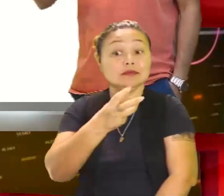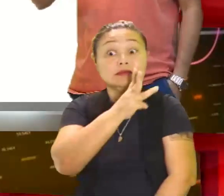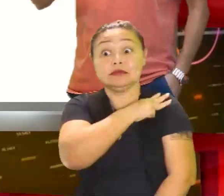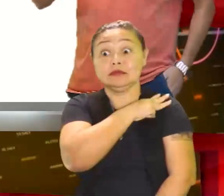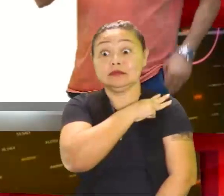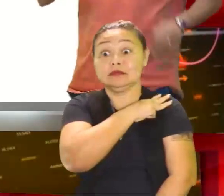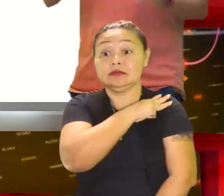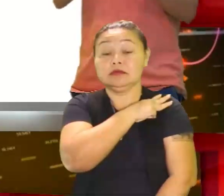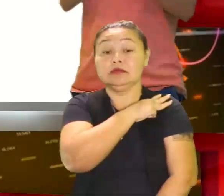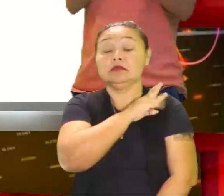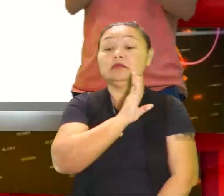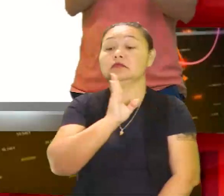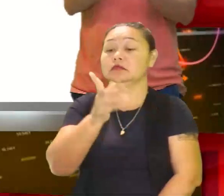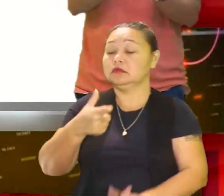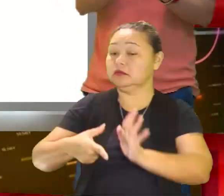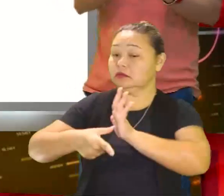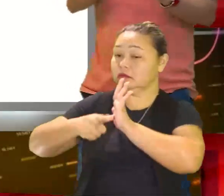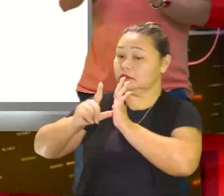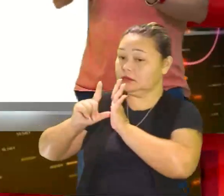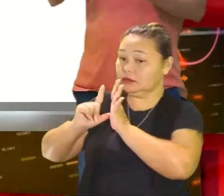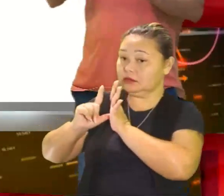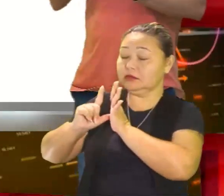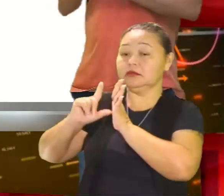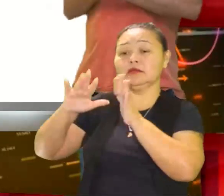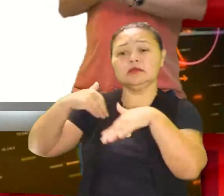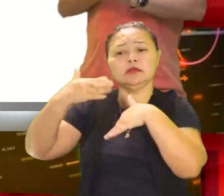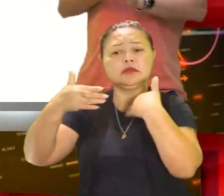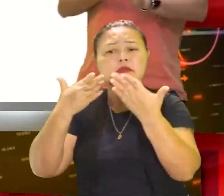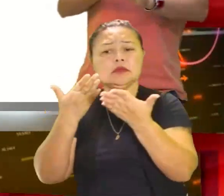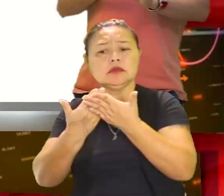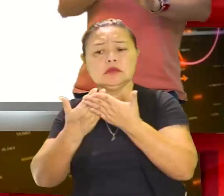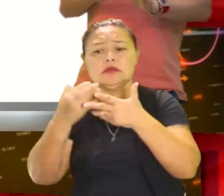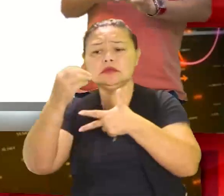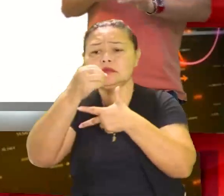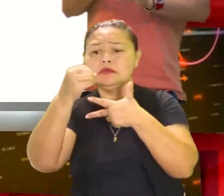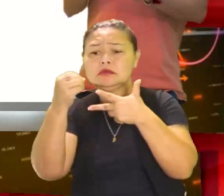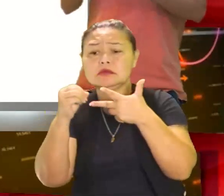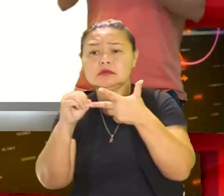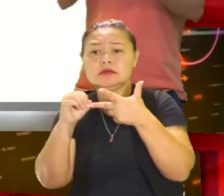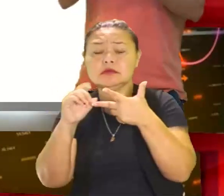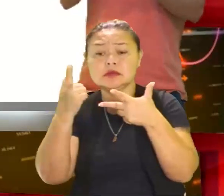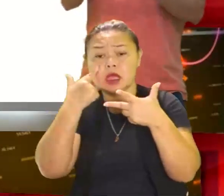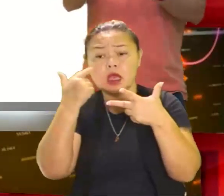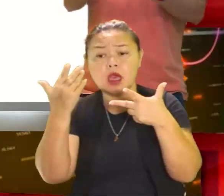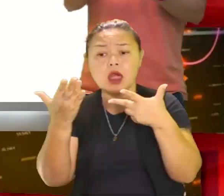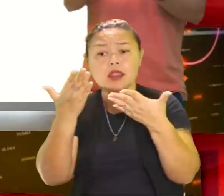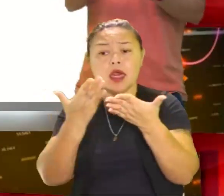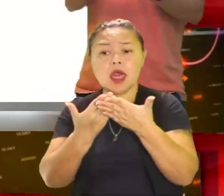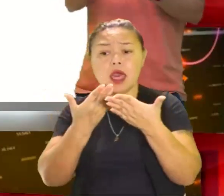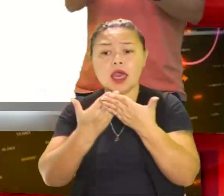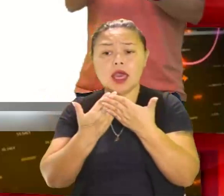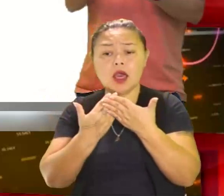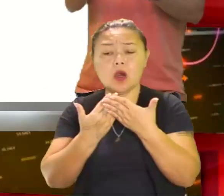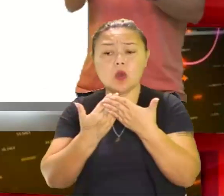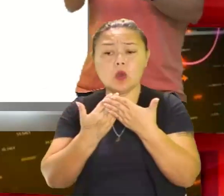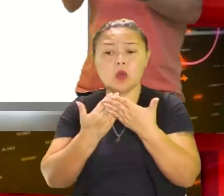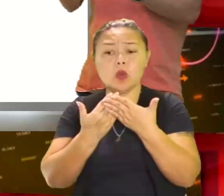no terceiro ano, vocês já estão se preparando agora, aí vai estudar para o Enem. Aí ele está vendo na